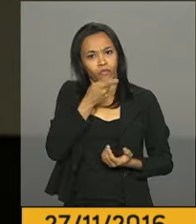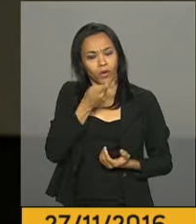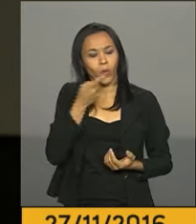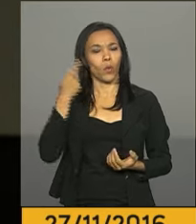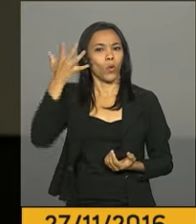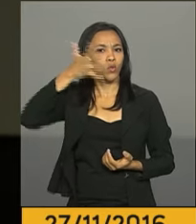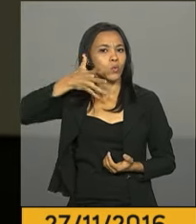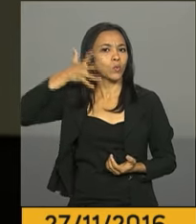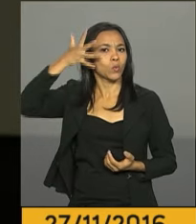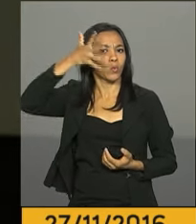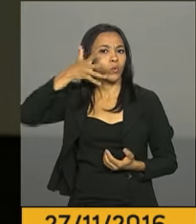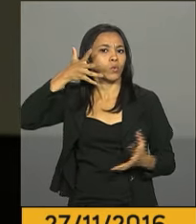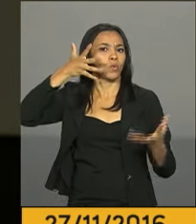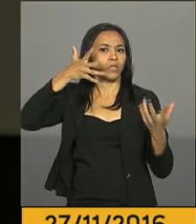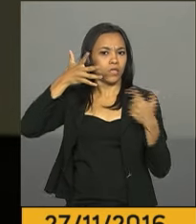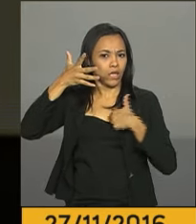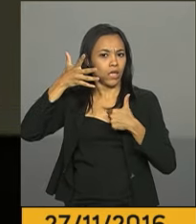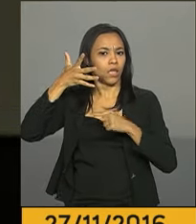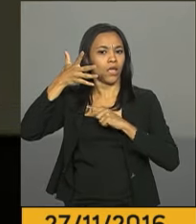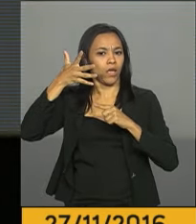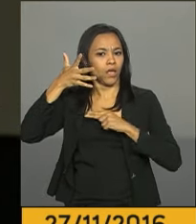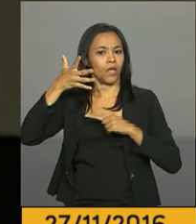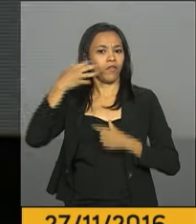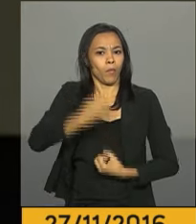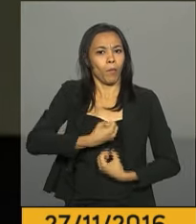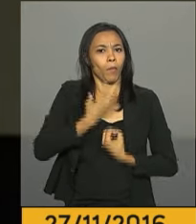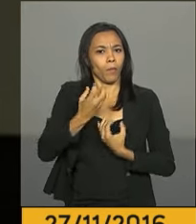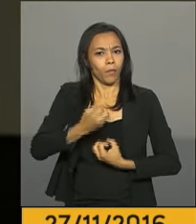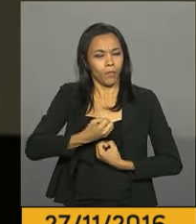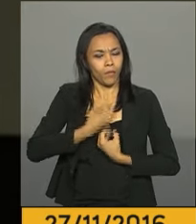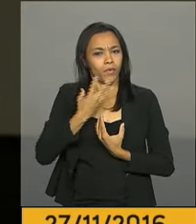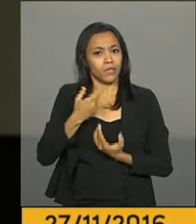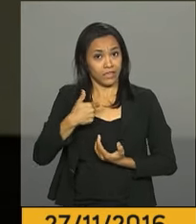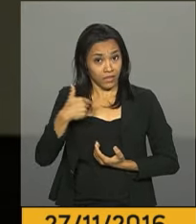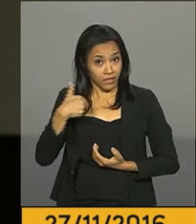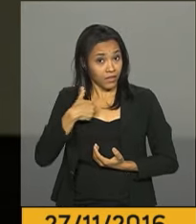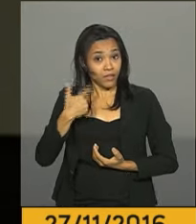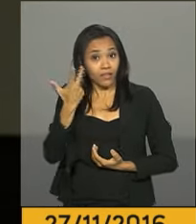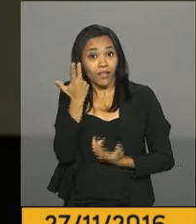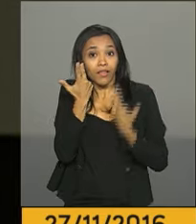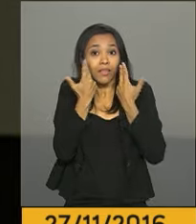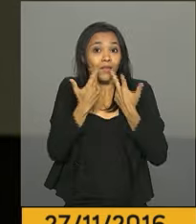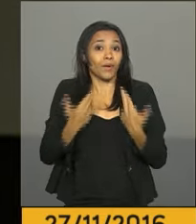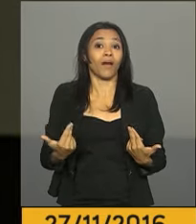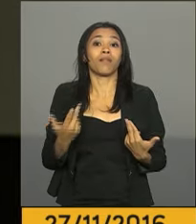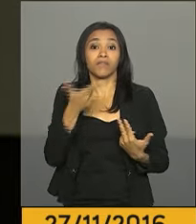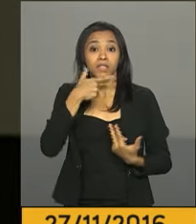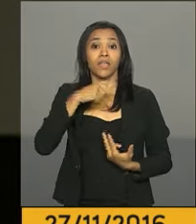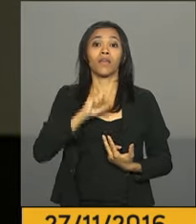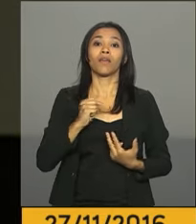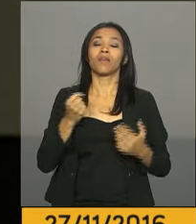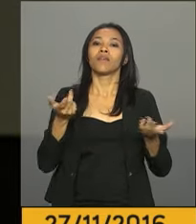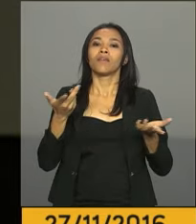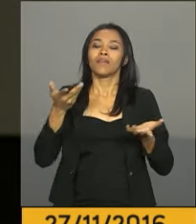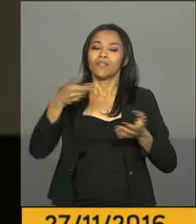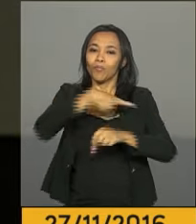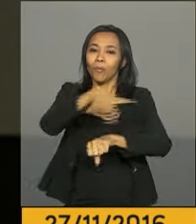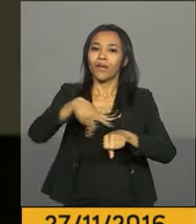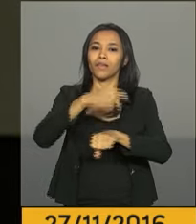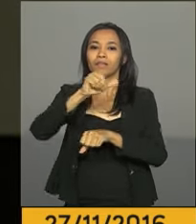o seu discurso conteve. E isso é muito próprio, interessante, é muito próprio dos libaneses. Os libaneses